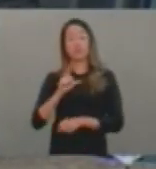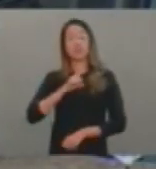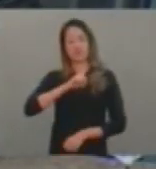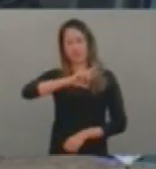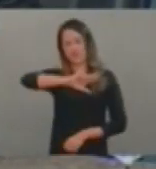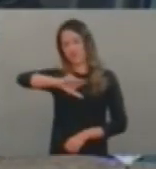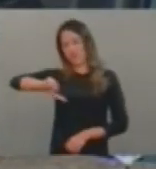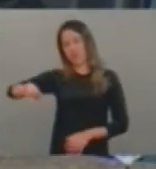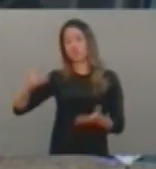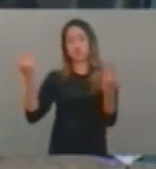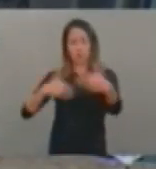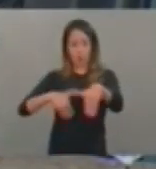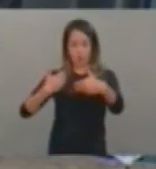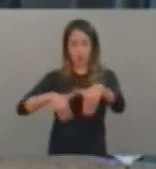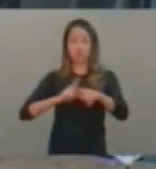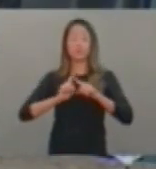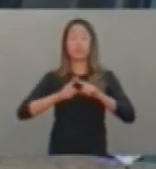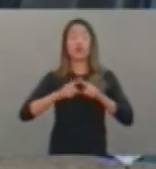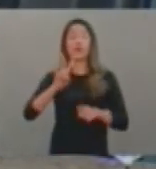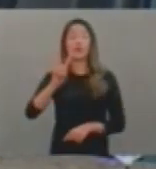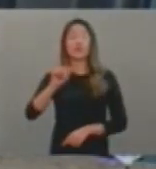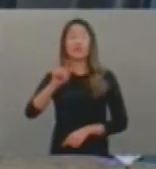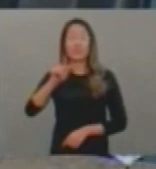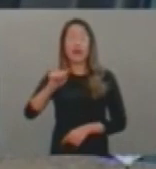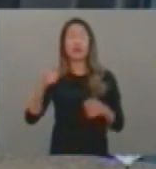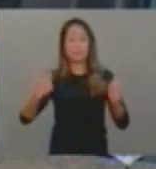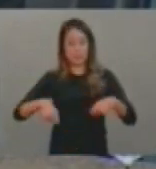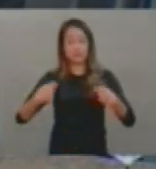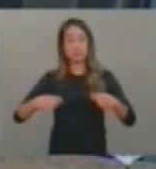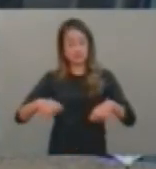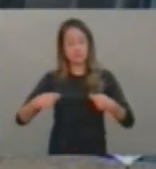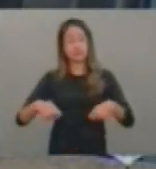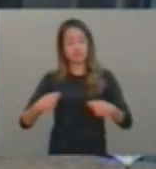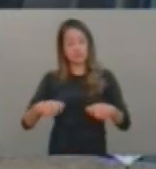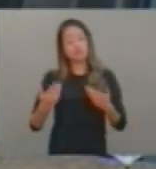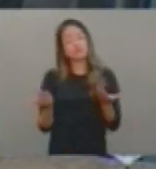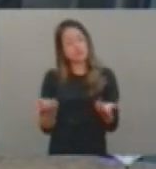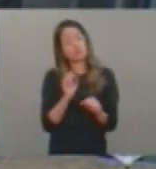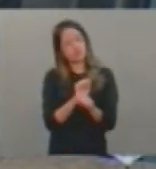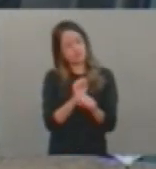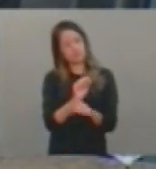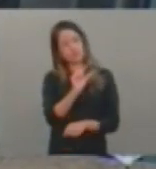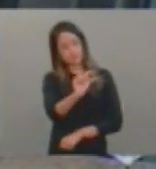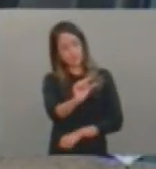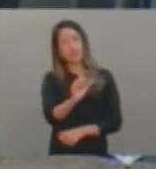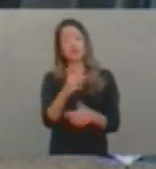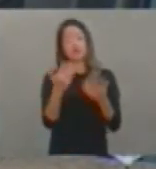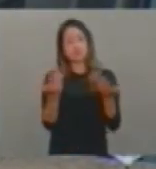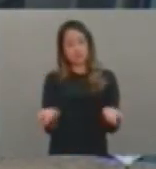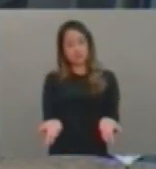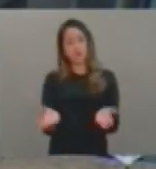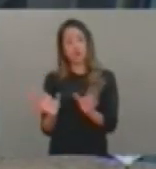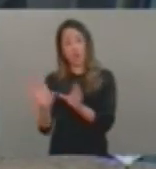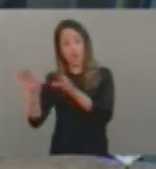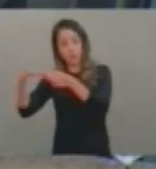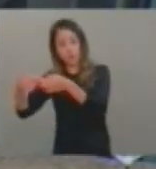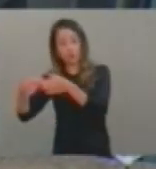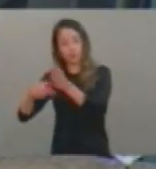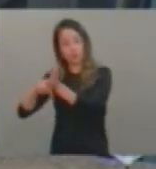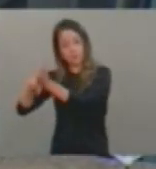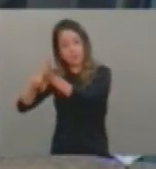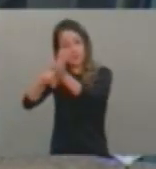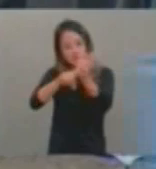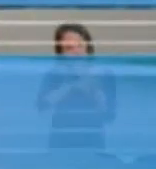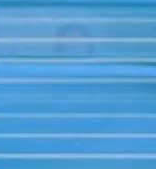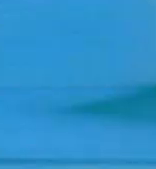366 escrivães e 259 inspetores. Isso é fortalecimento da Polícia Investigativa, que é fundamental no